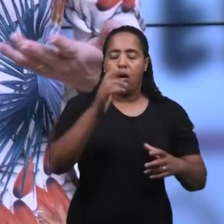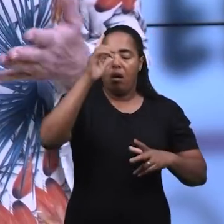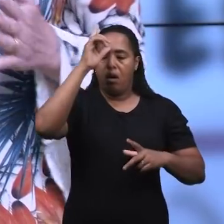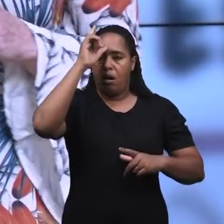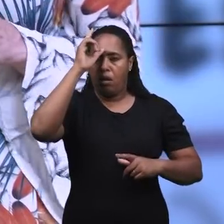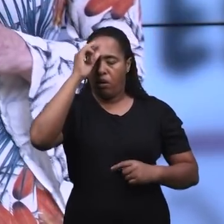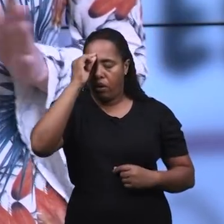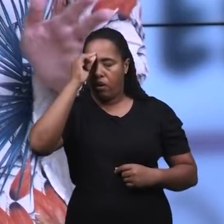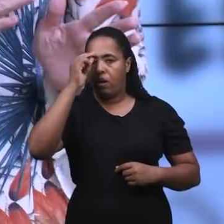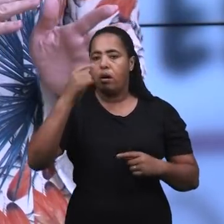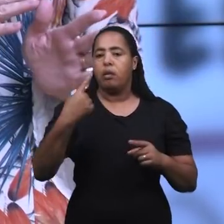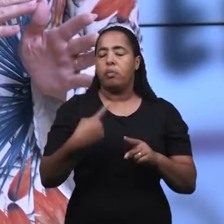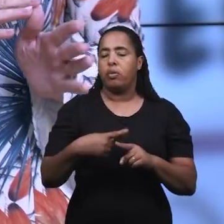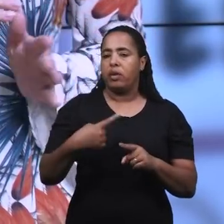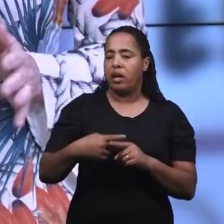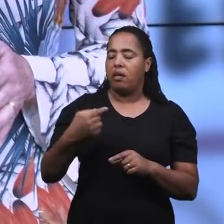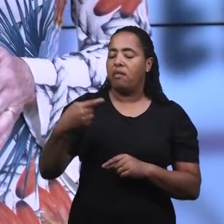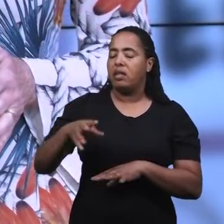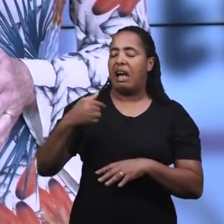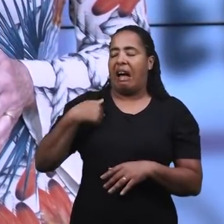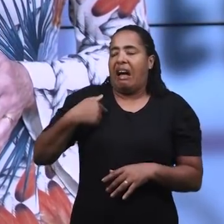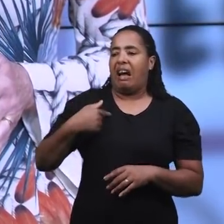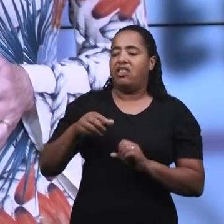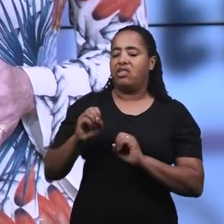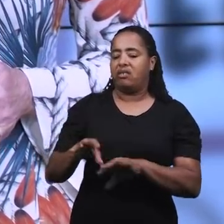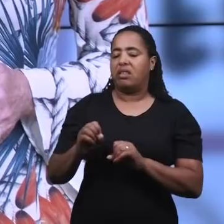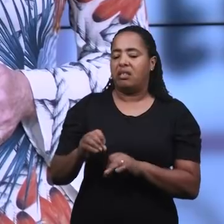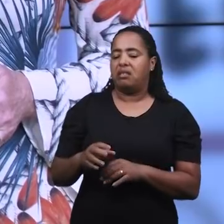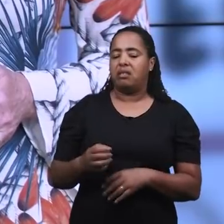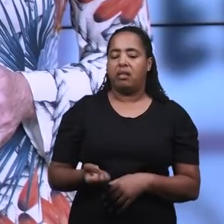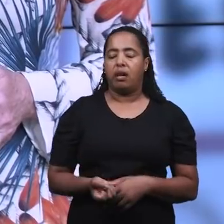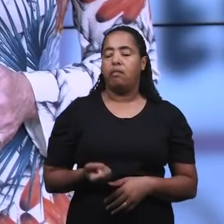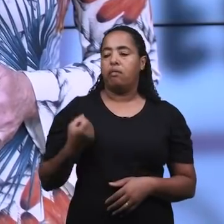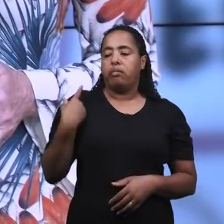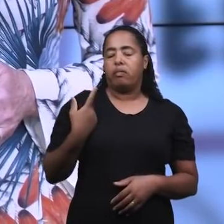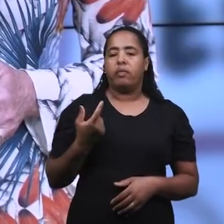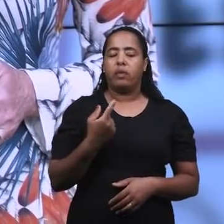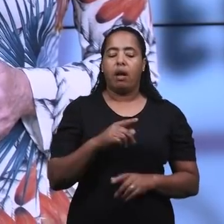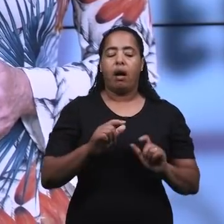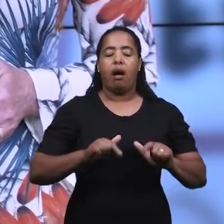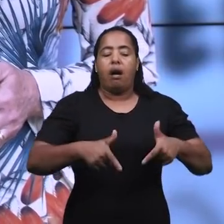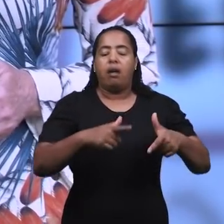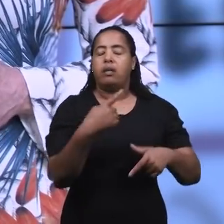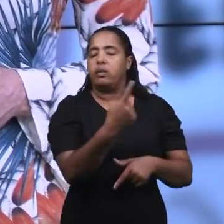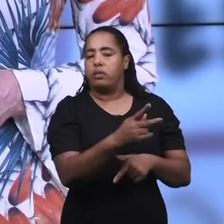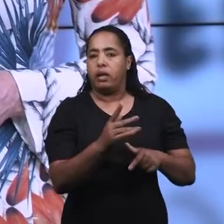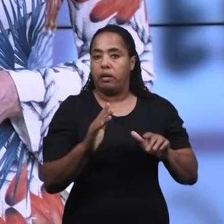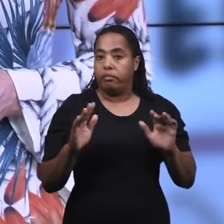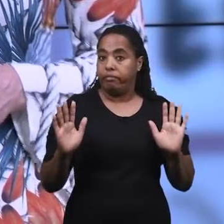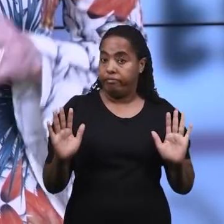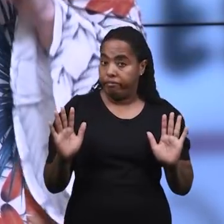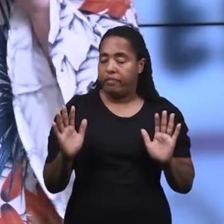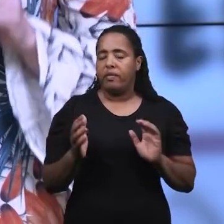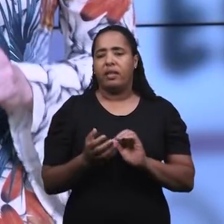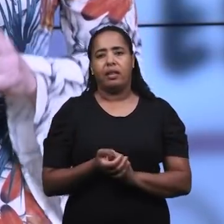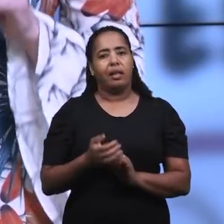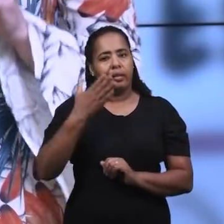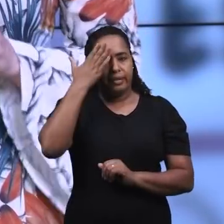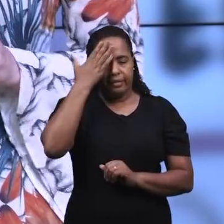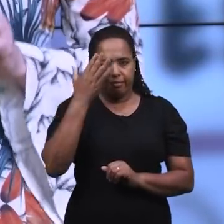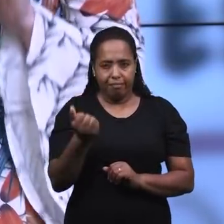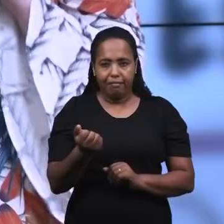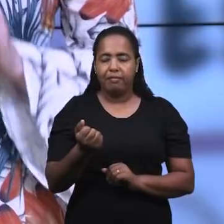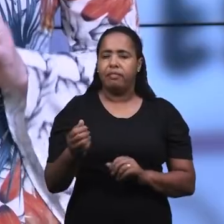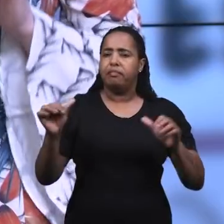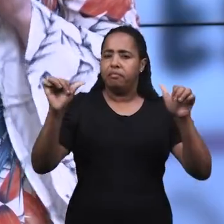aliviado por ter feito a sua parte, sem se preocupar com as consequências da ação do seu filho? Sabe